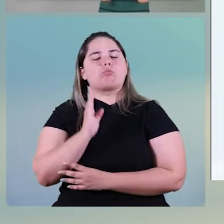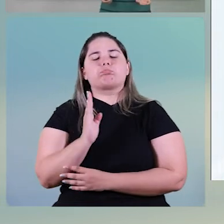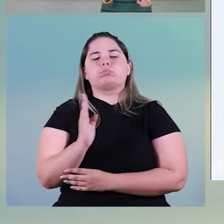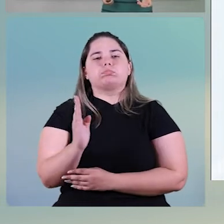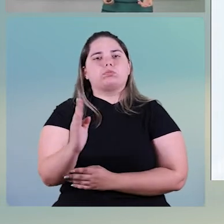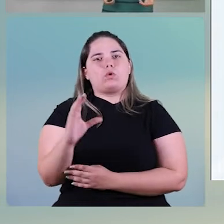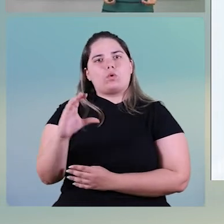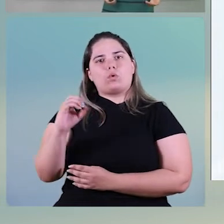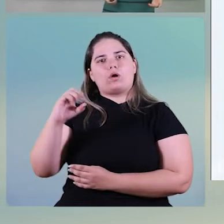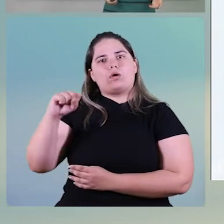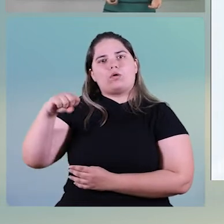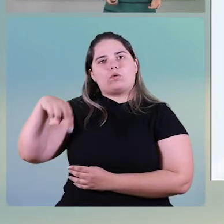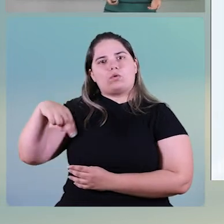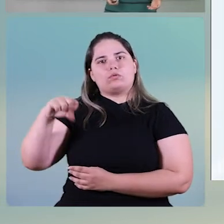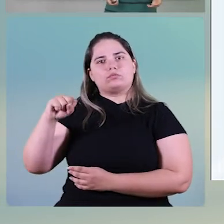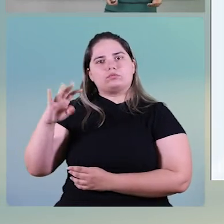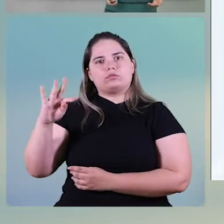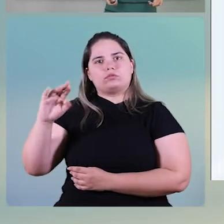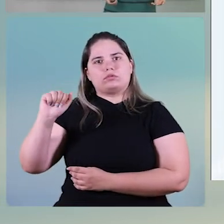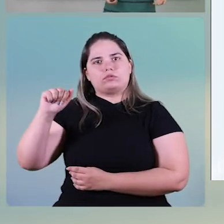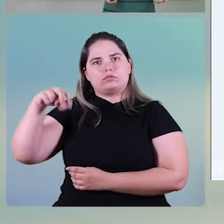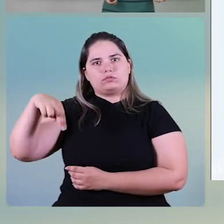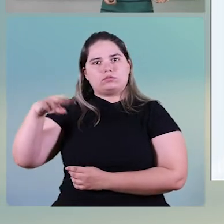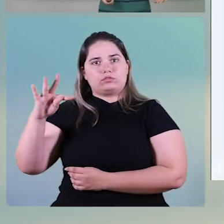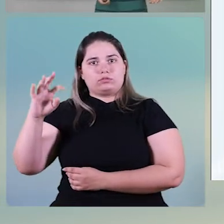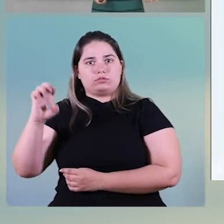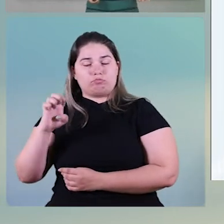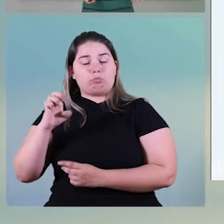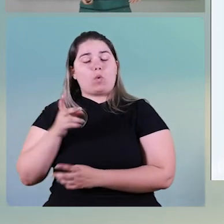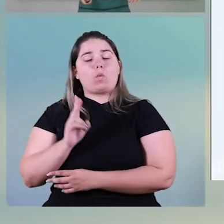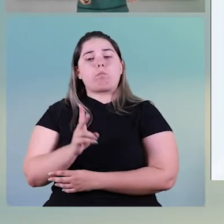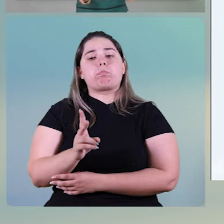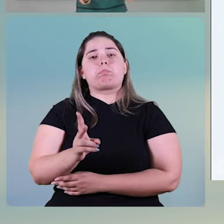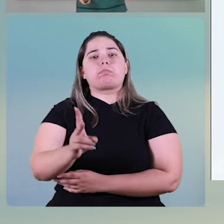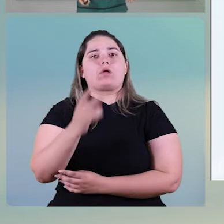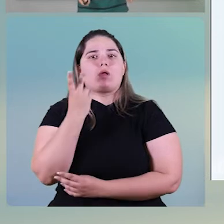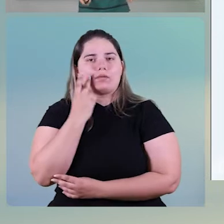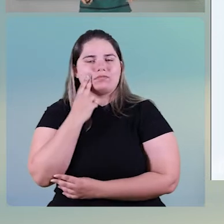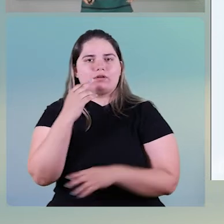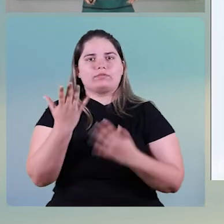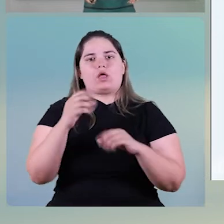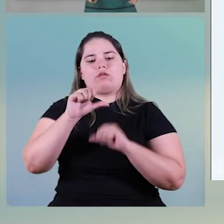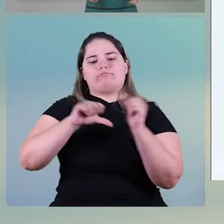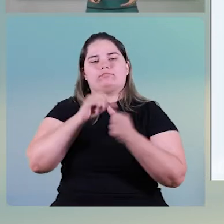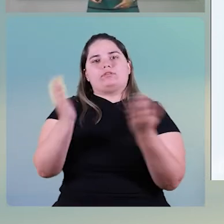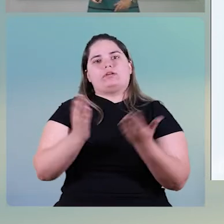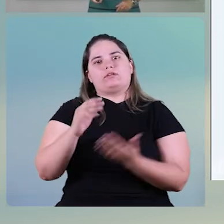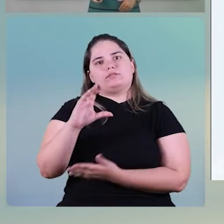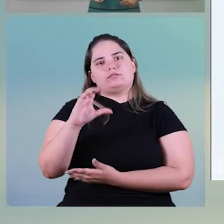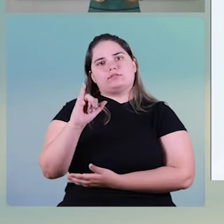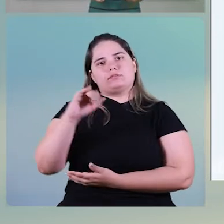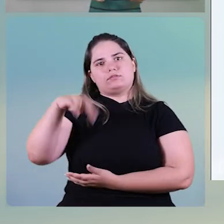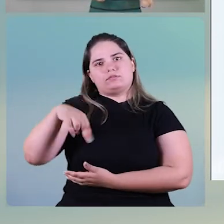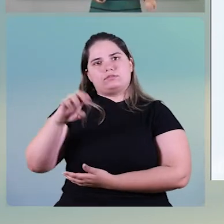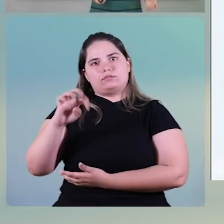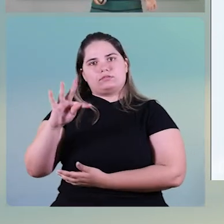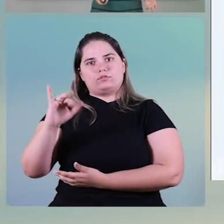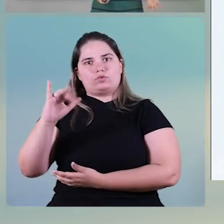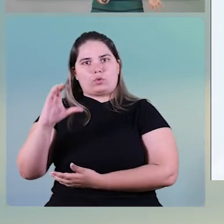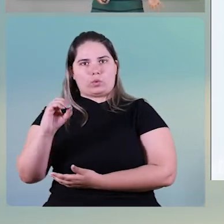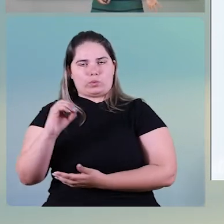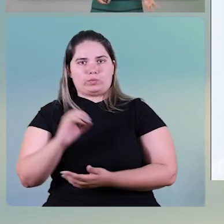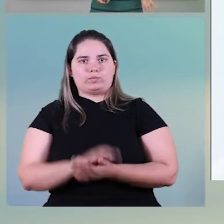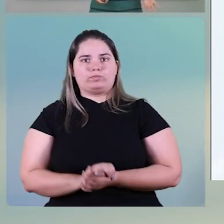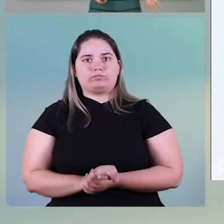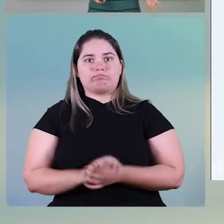expressão idêntica à do atrito estático, né? O que muda é o coeficiente de atrito cinético, ok? E que daí por diante essa força